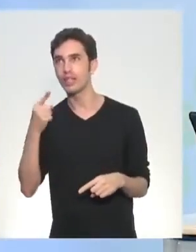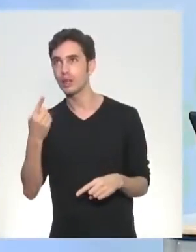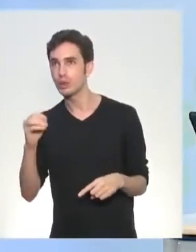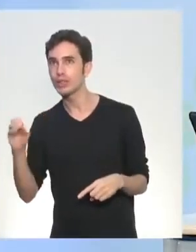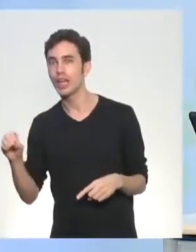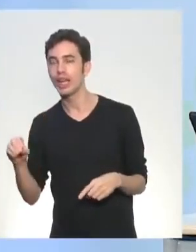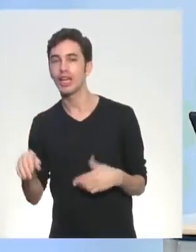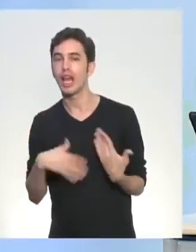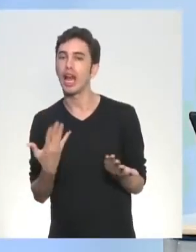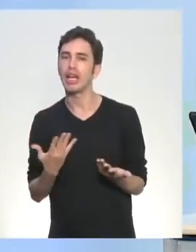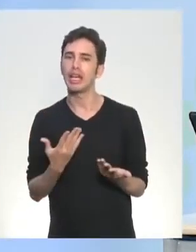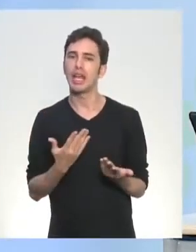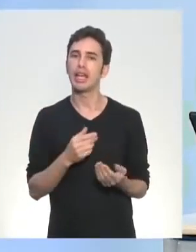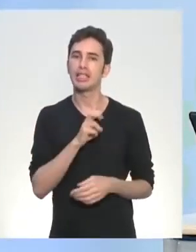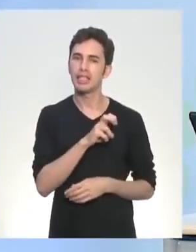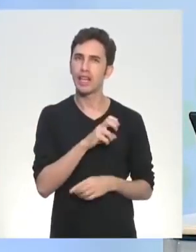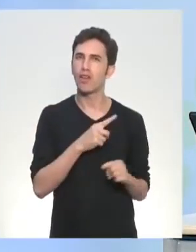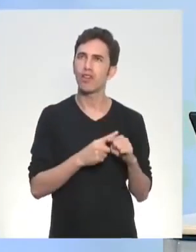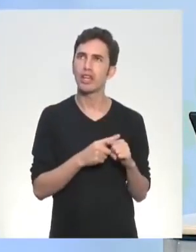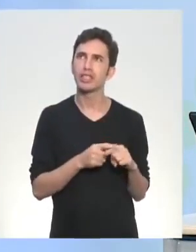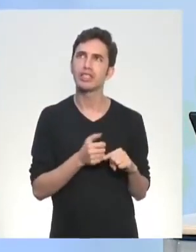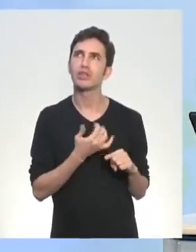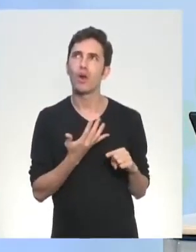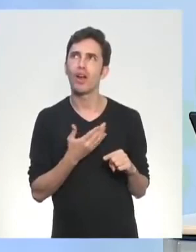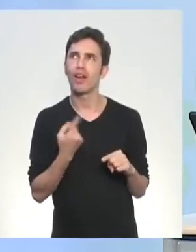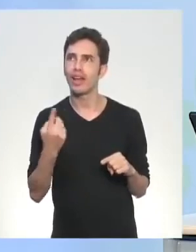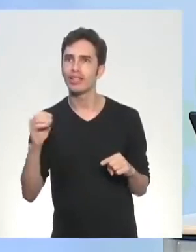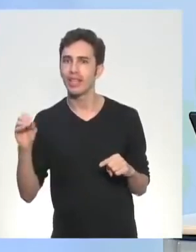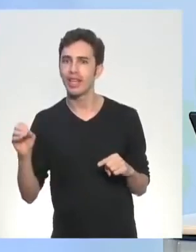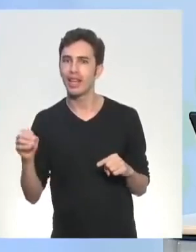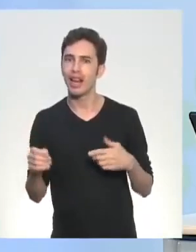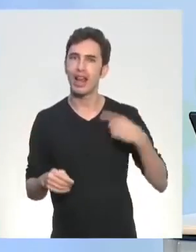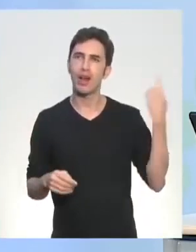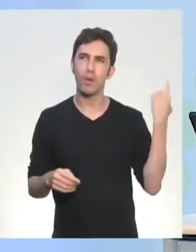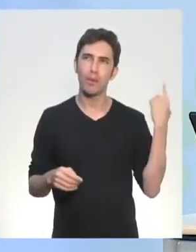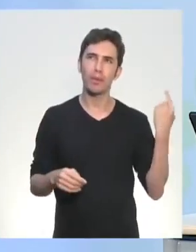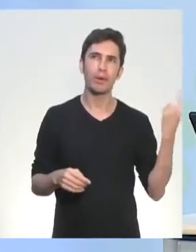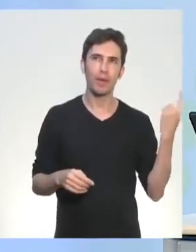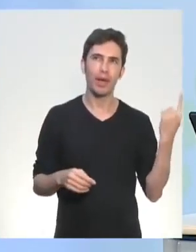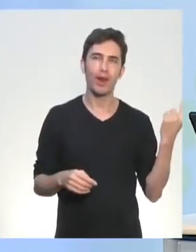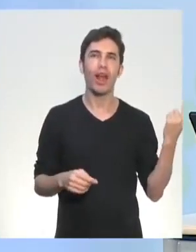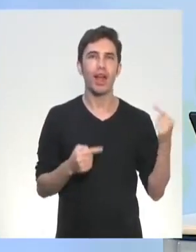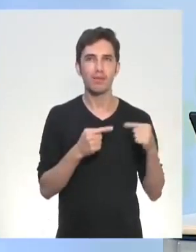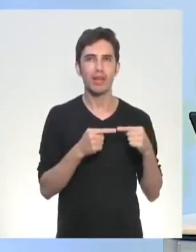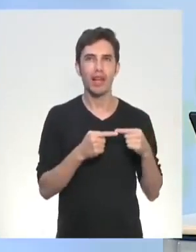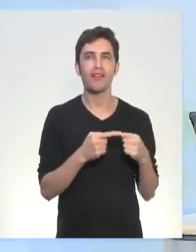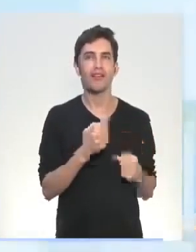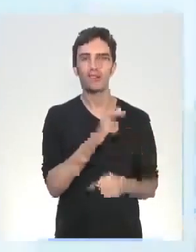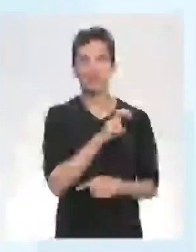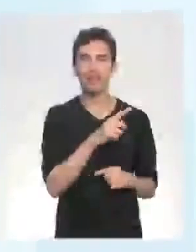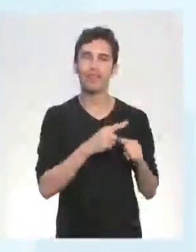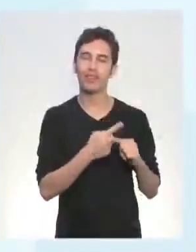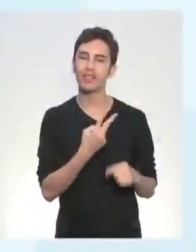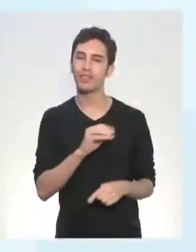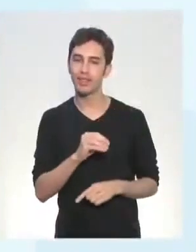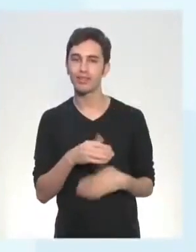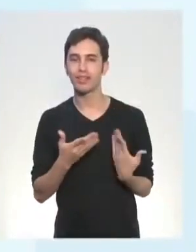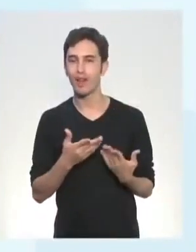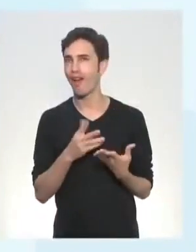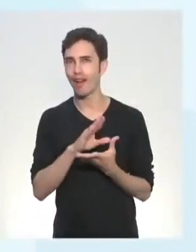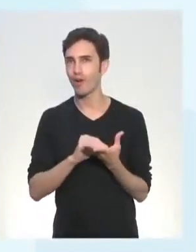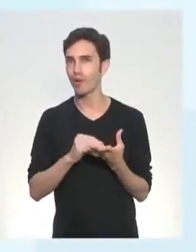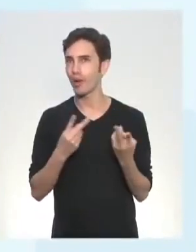do denominador. Ah, 5 vezes quem é 100? Ah, professora, quando você fez o exemplo lá na frente, era 5 vezes 20, que dava 100. Então, aqui é só colar,